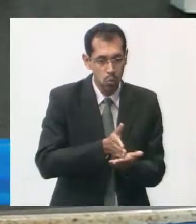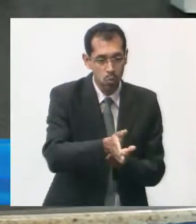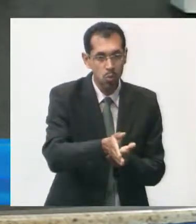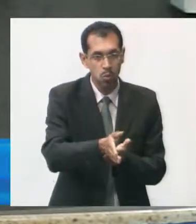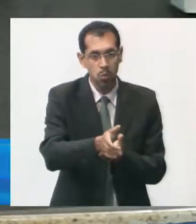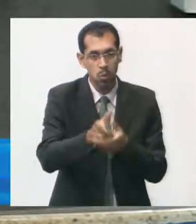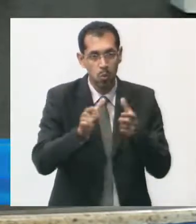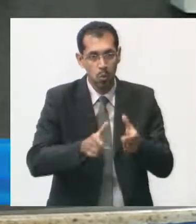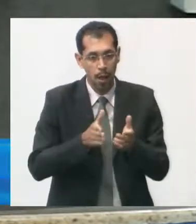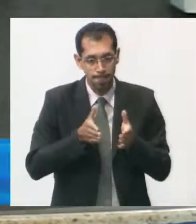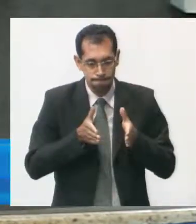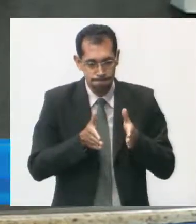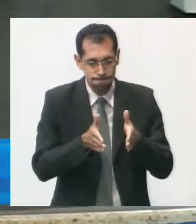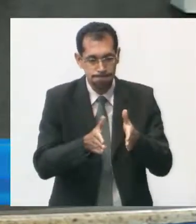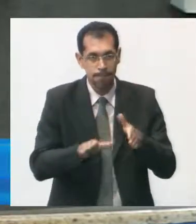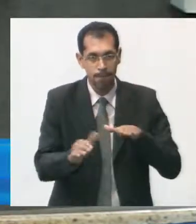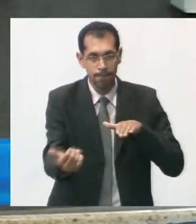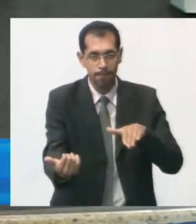comunidade, né?